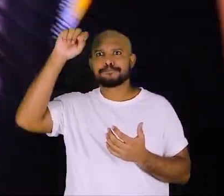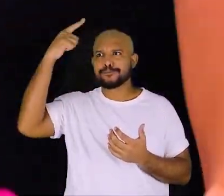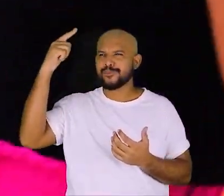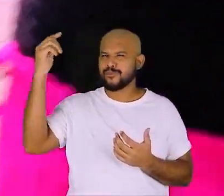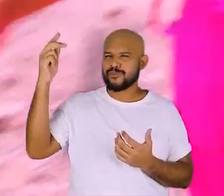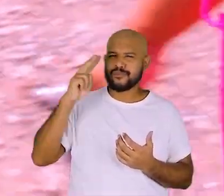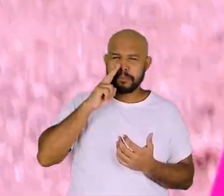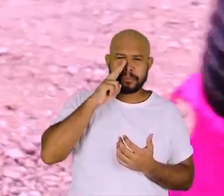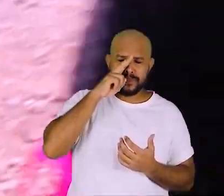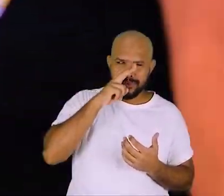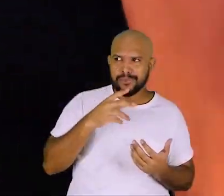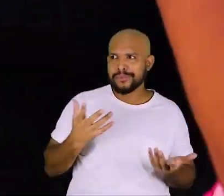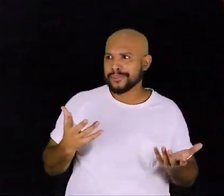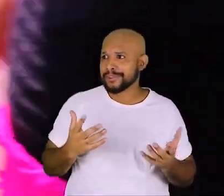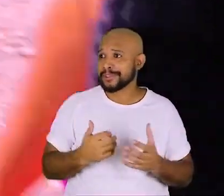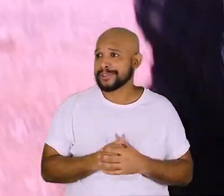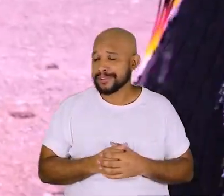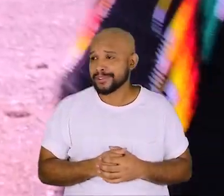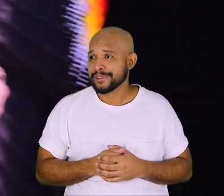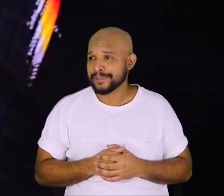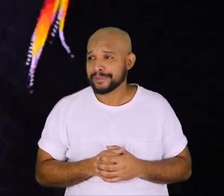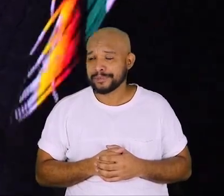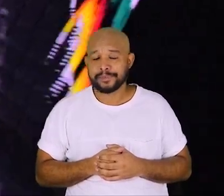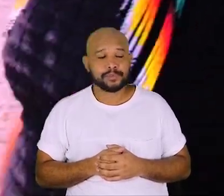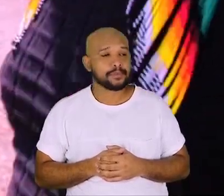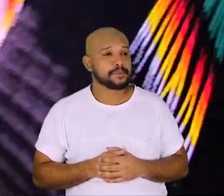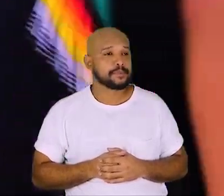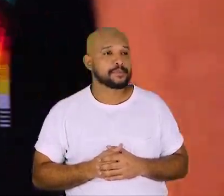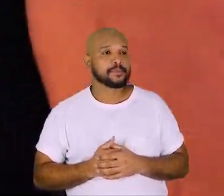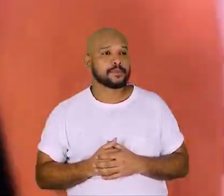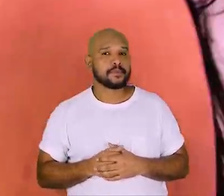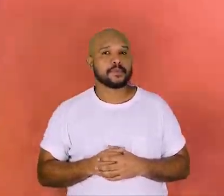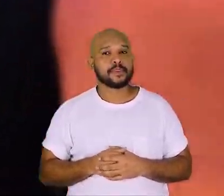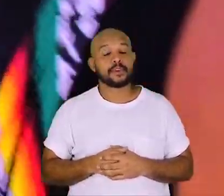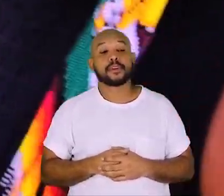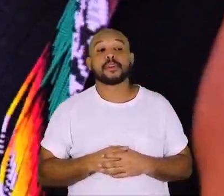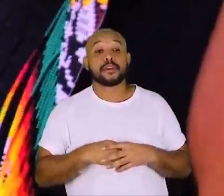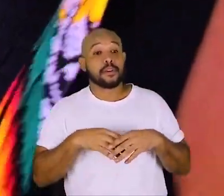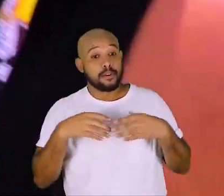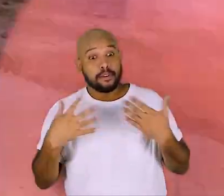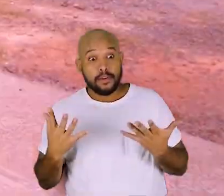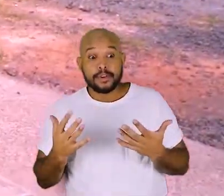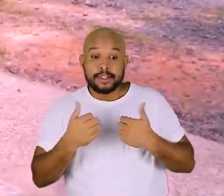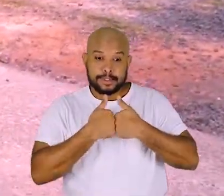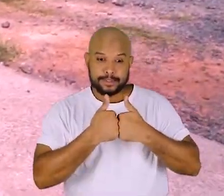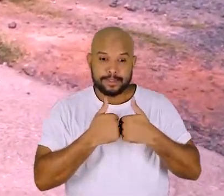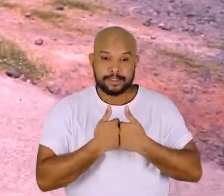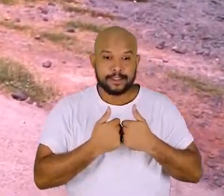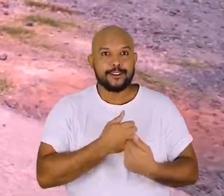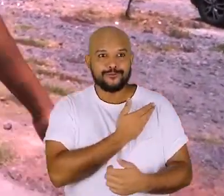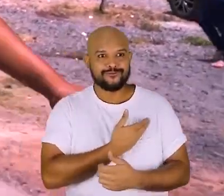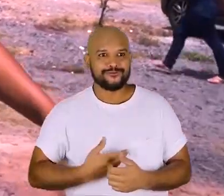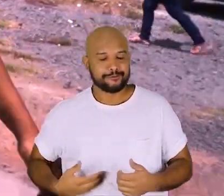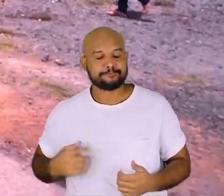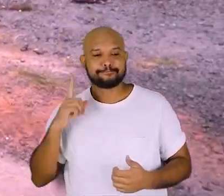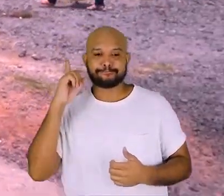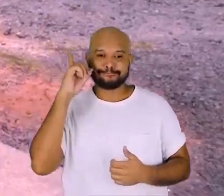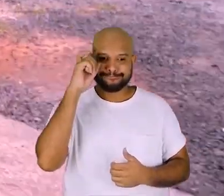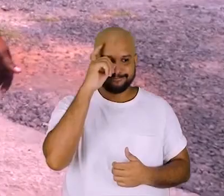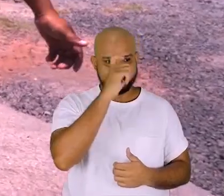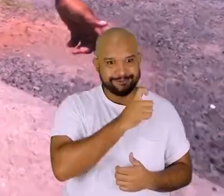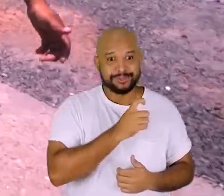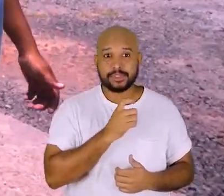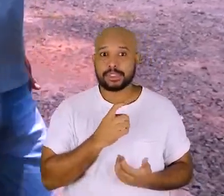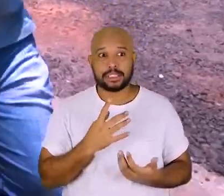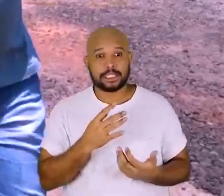enfrenta aquele coletivo. E agora tem que encarar mais esse sol. Além dessa questão